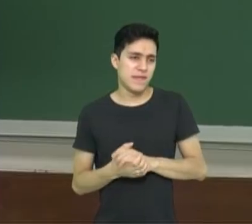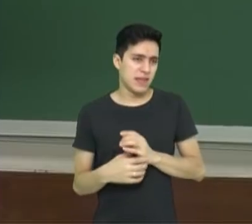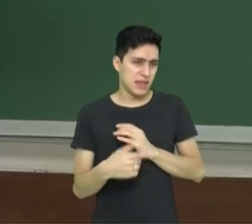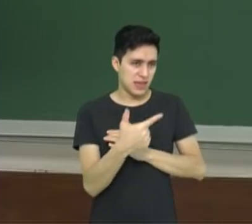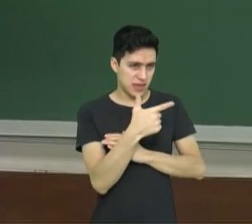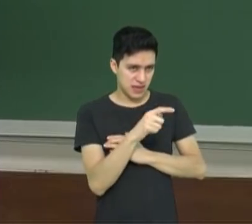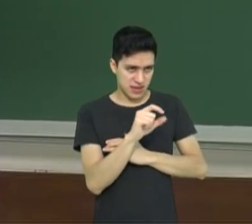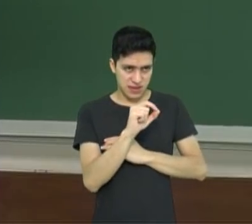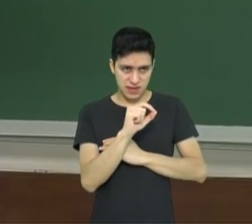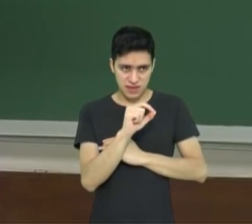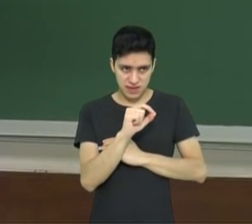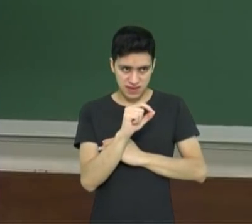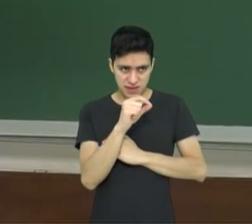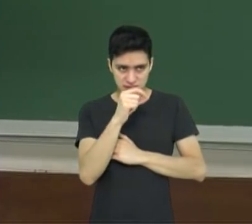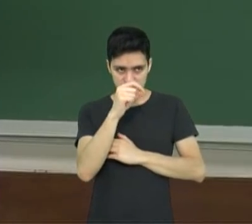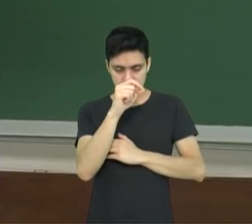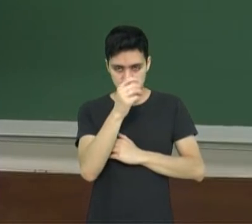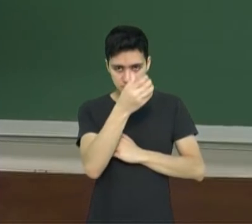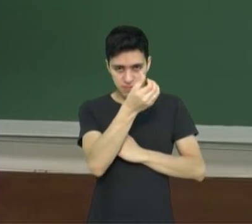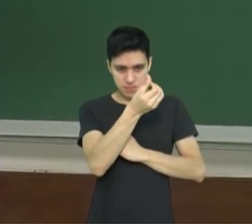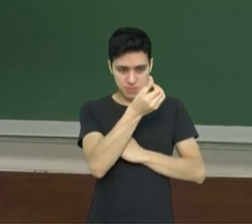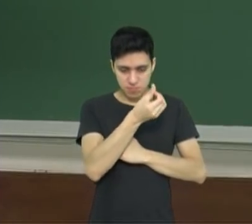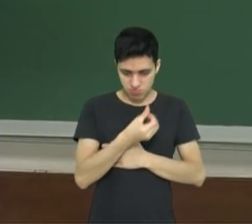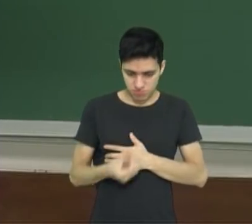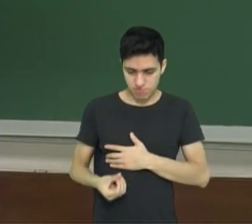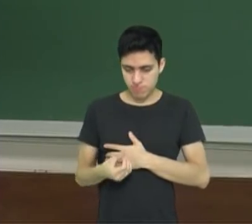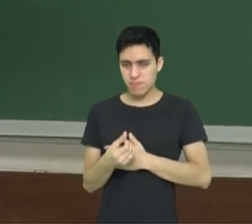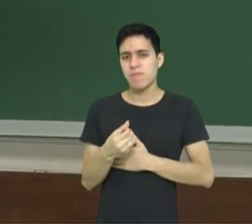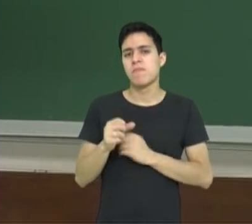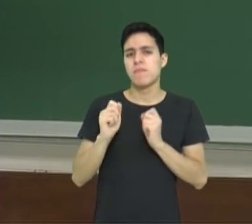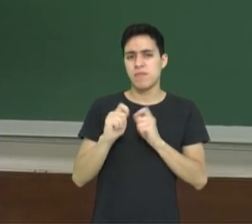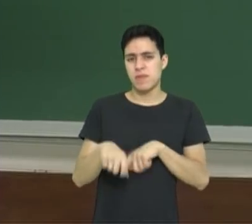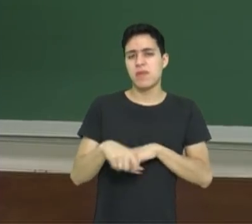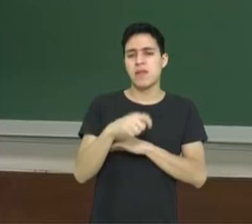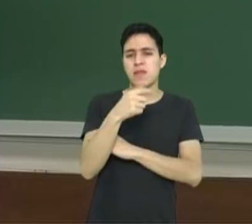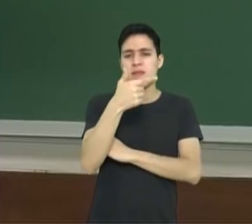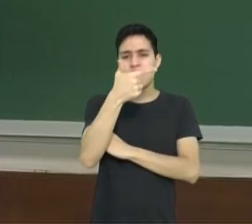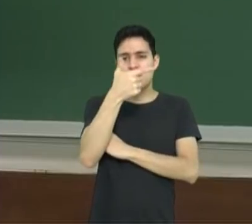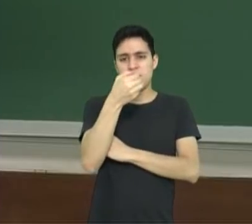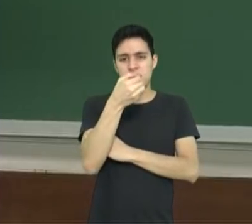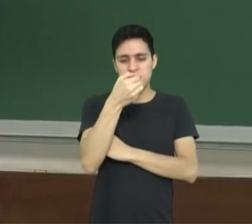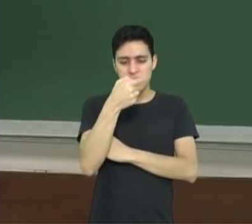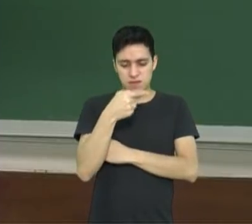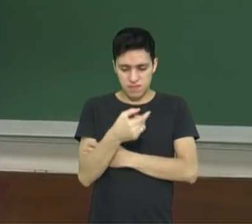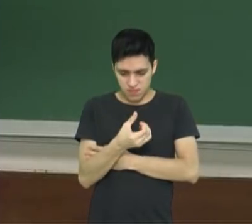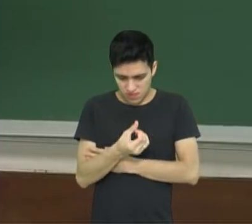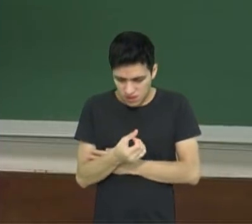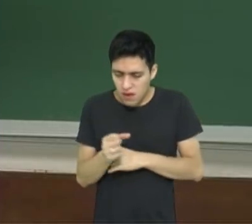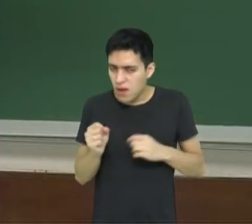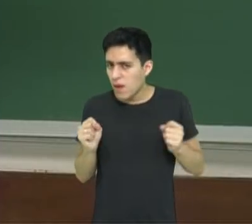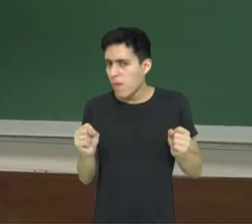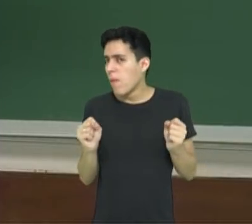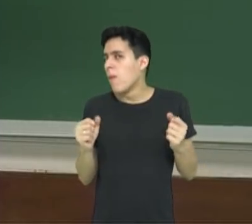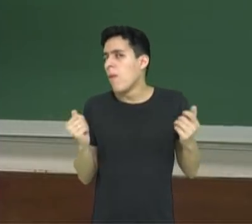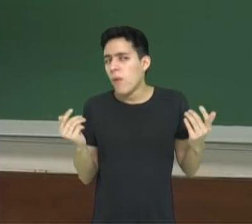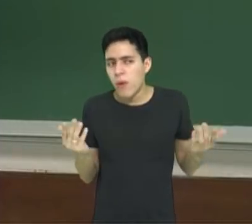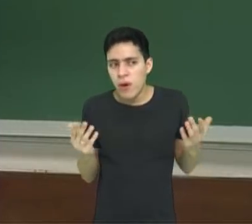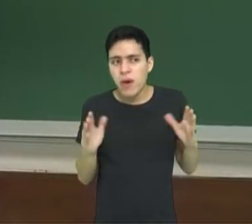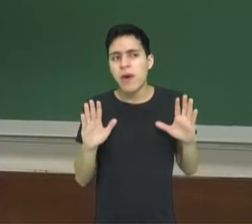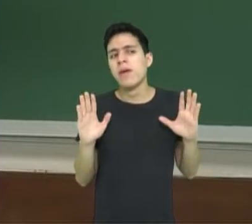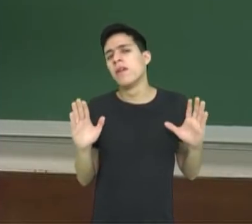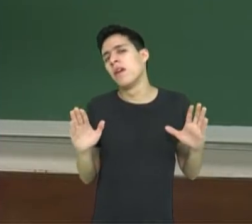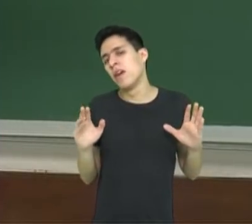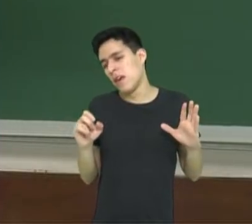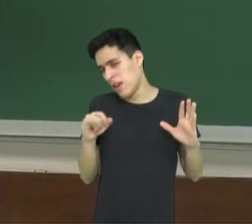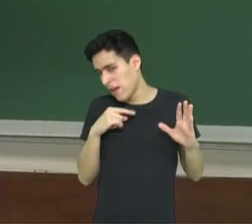está multiplicando, eu passo dividindo. Posso dividir 20 por 6? Pode, podemos tudo. Mas,